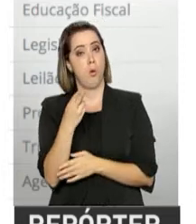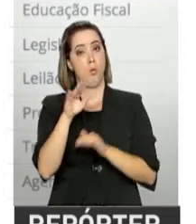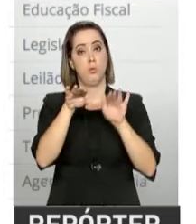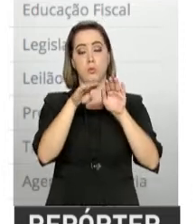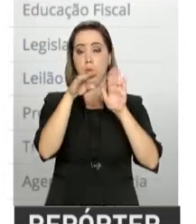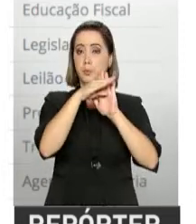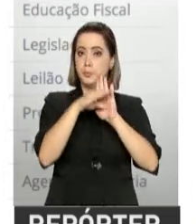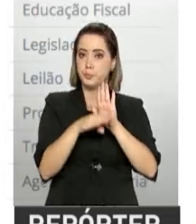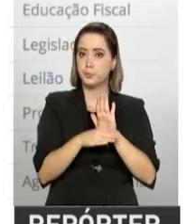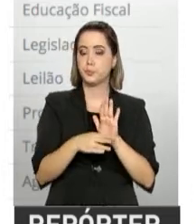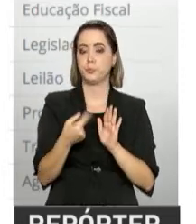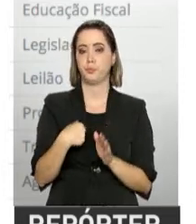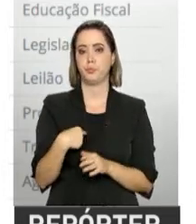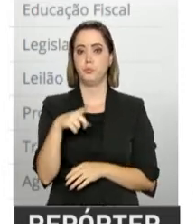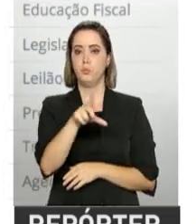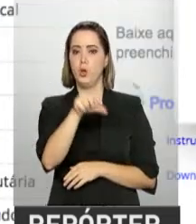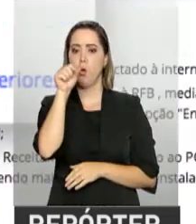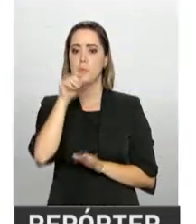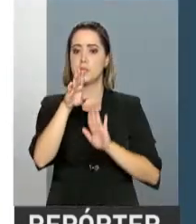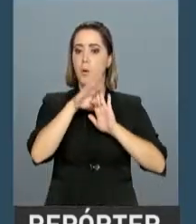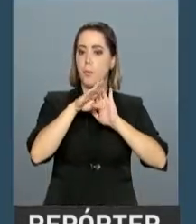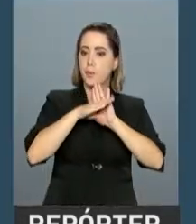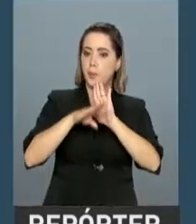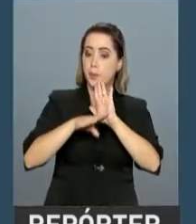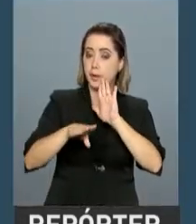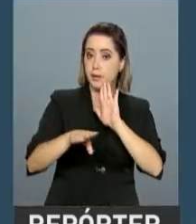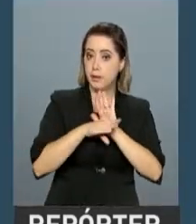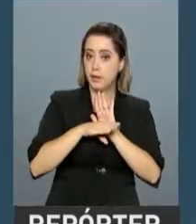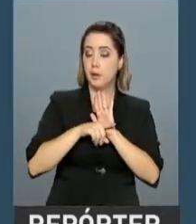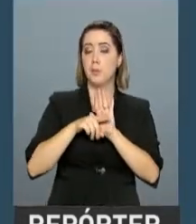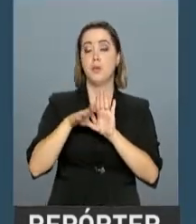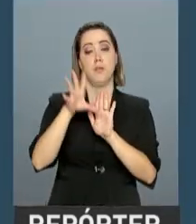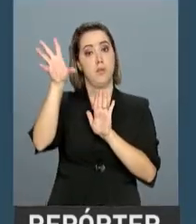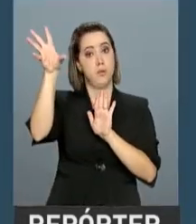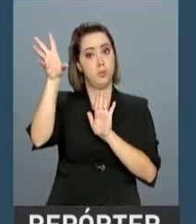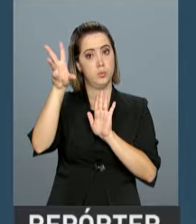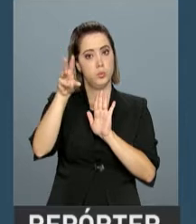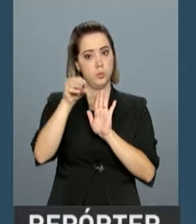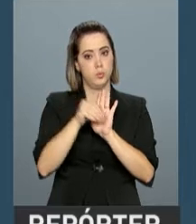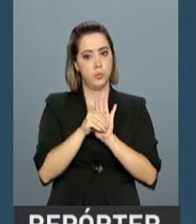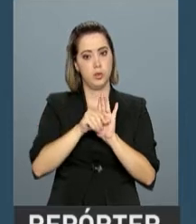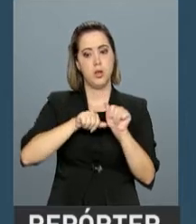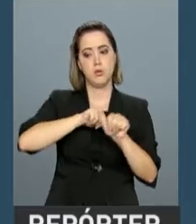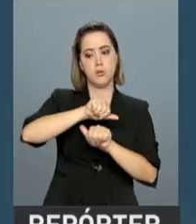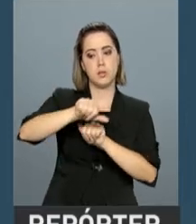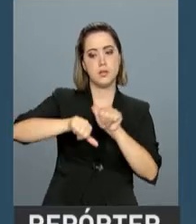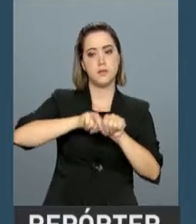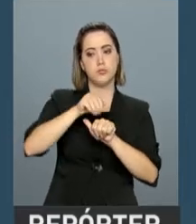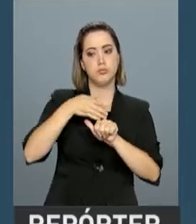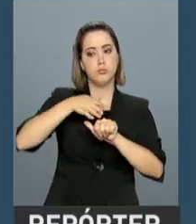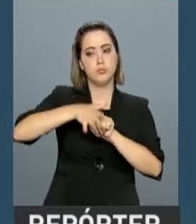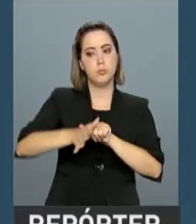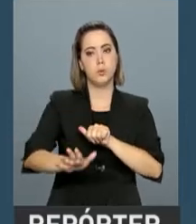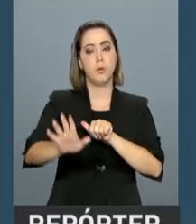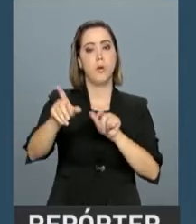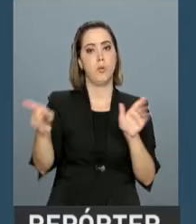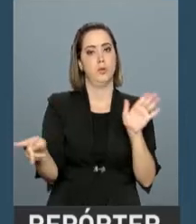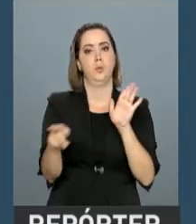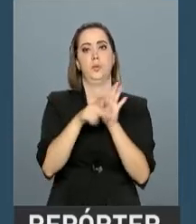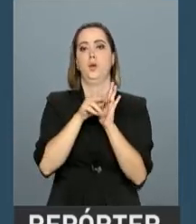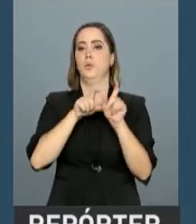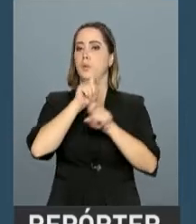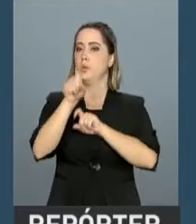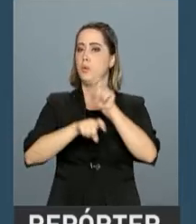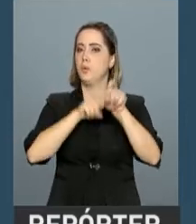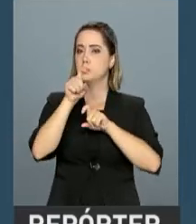anteriores na opção programa irpf 2007 ao clicar o programa será transferido diretamente para o computador